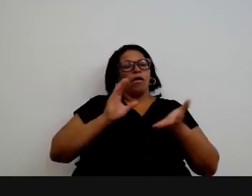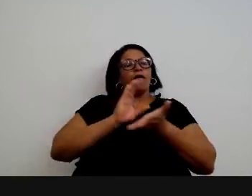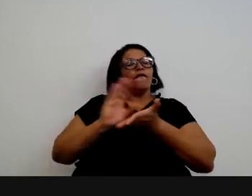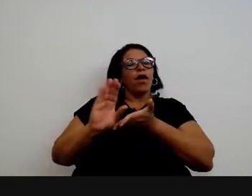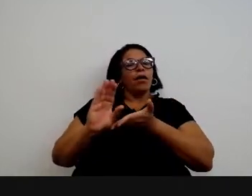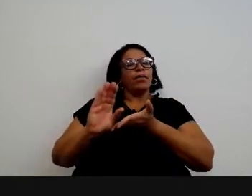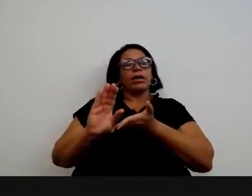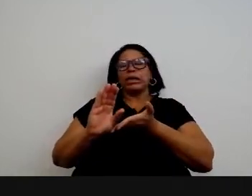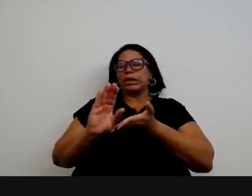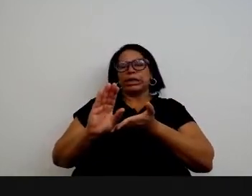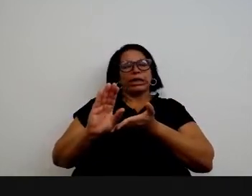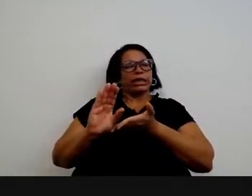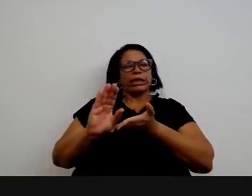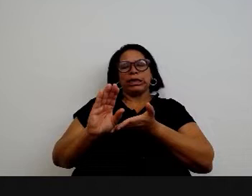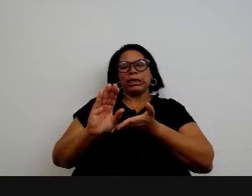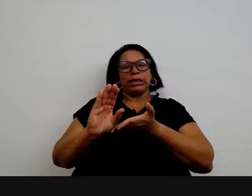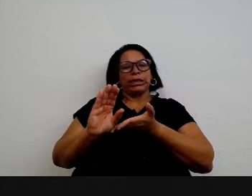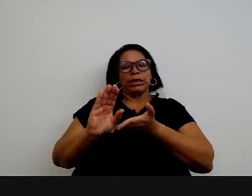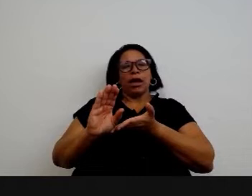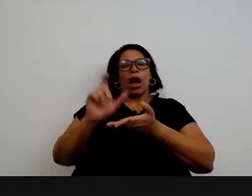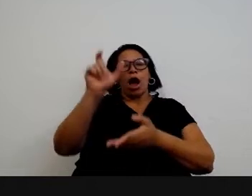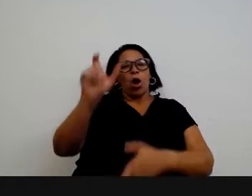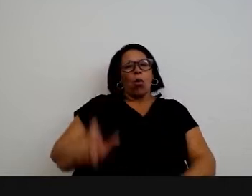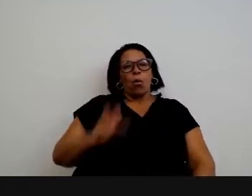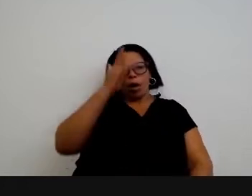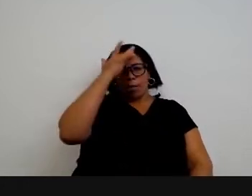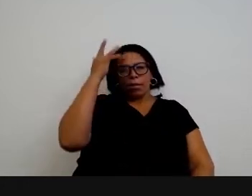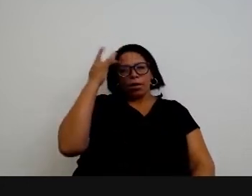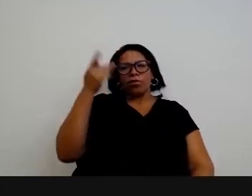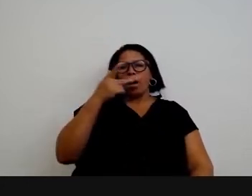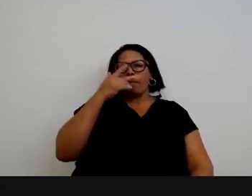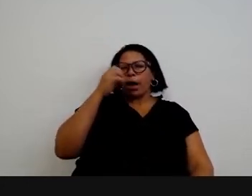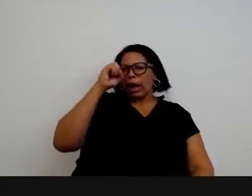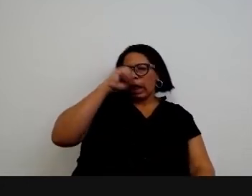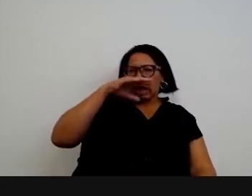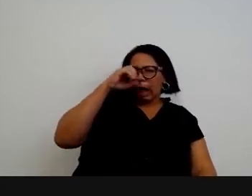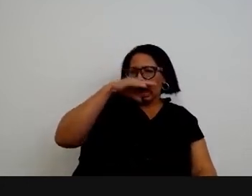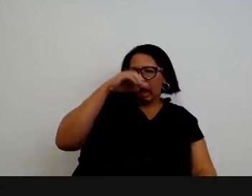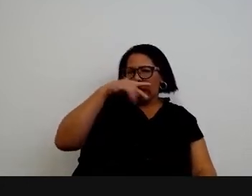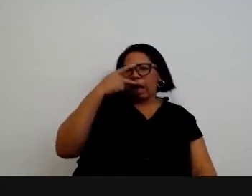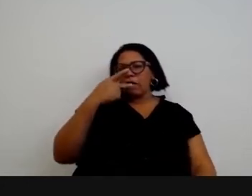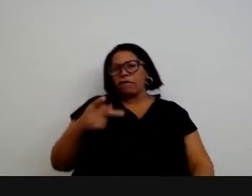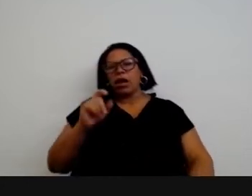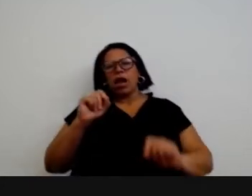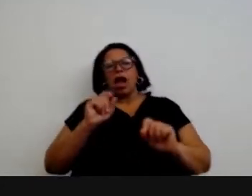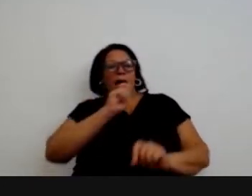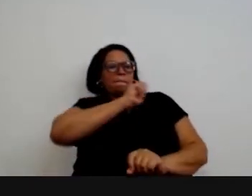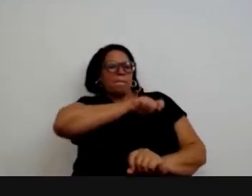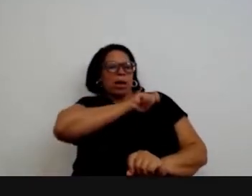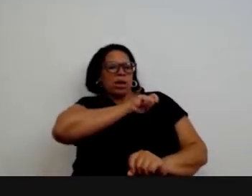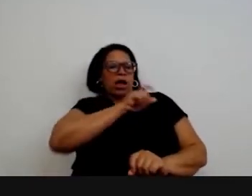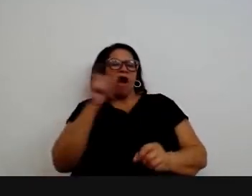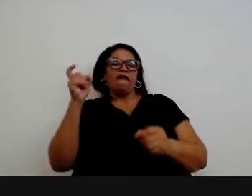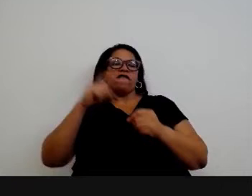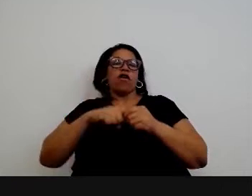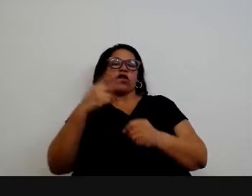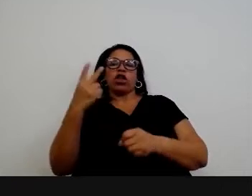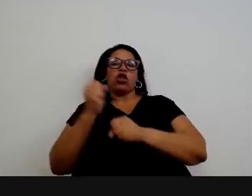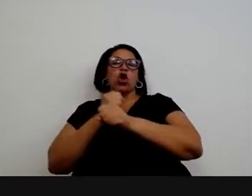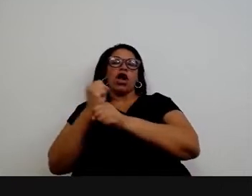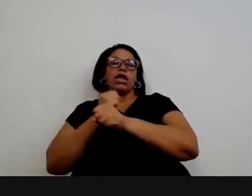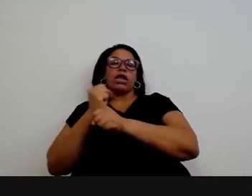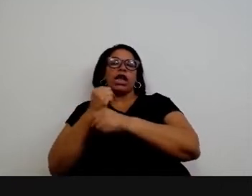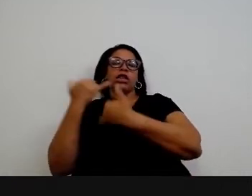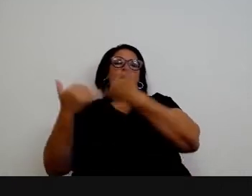você. E uma pessoa, de maneira jocosa, maliciosa, disse assim, volta lá, vai ficar 2 anos